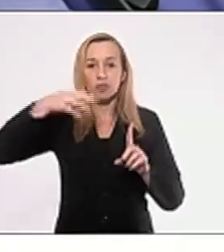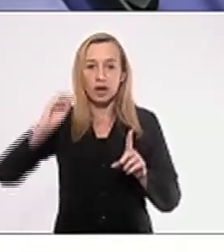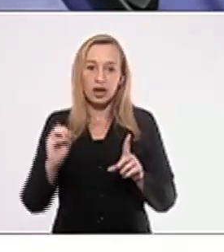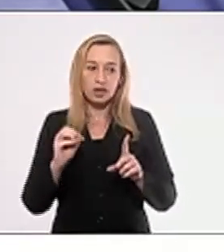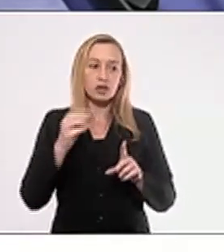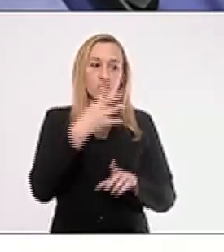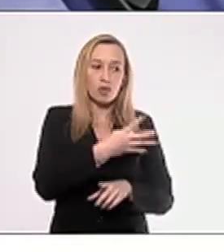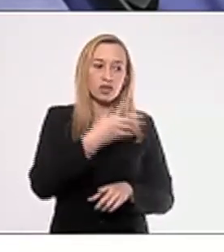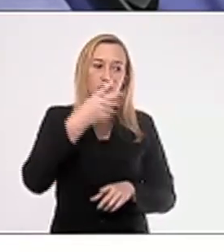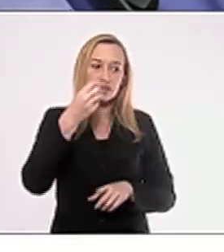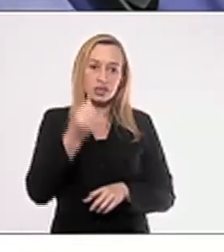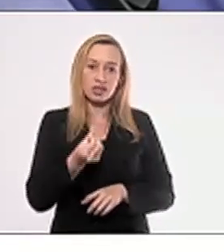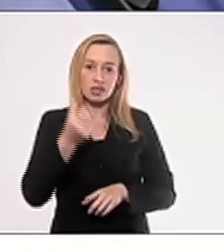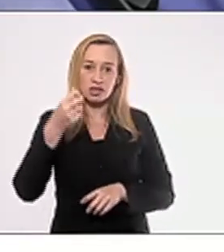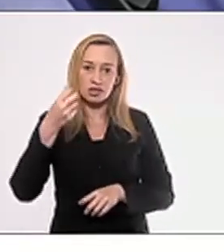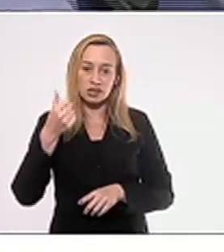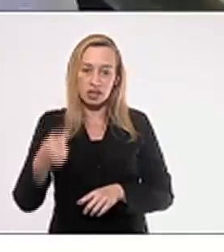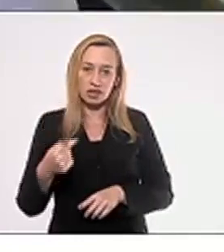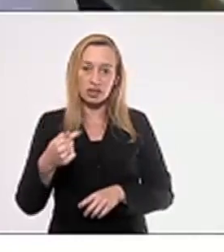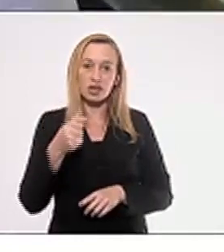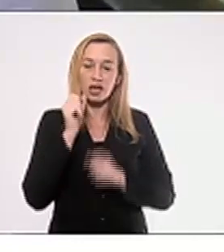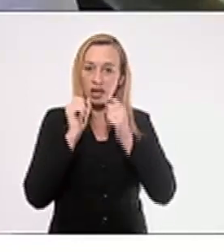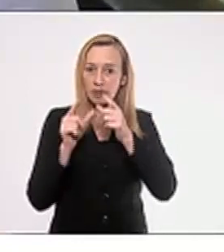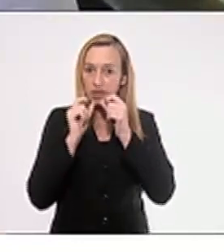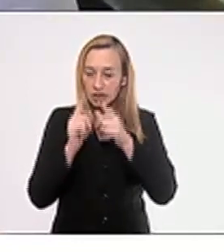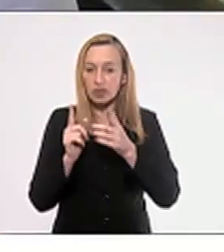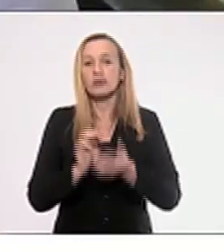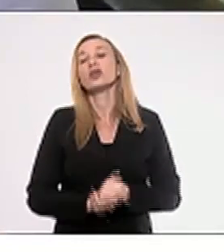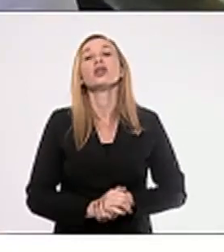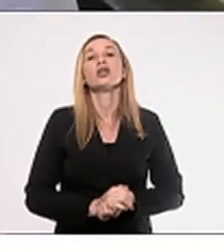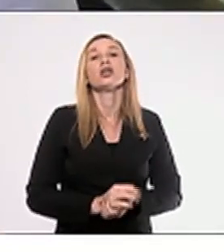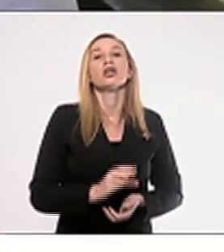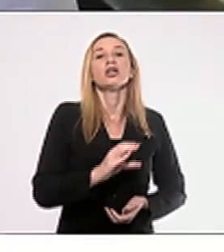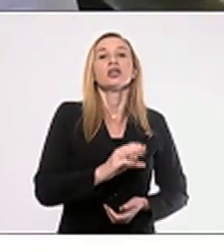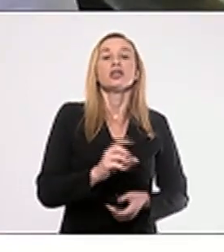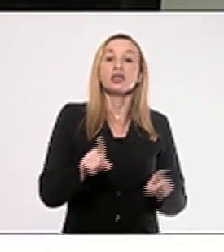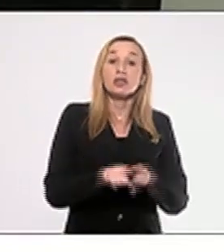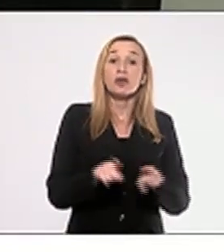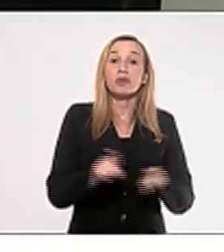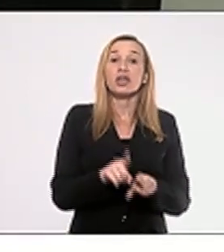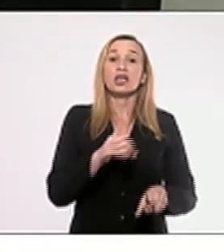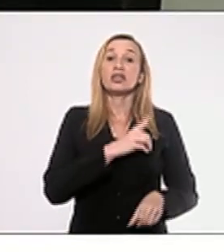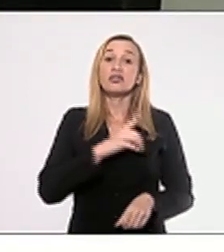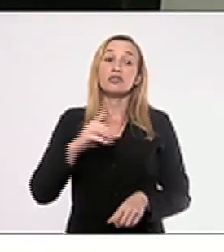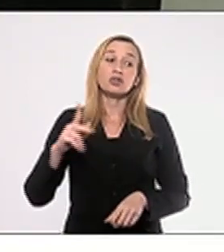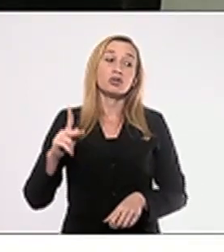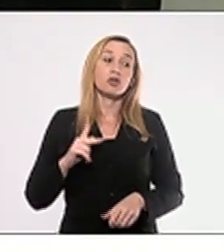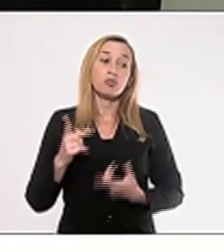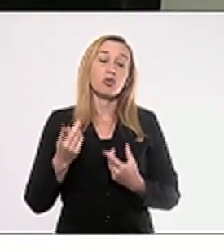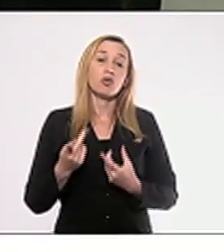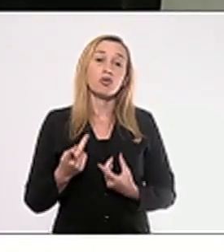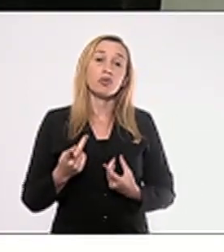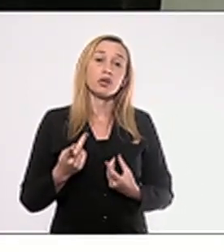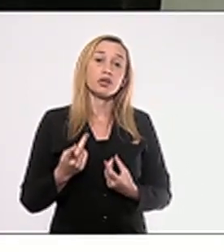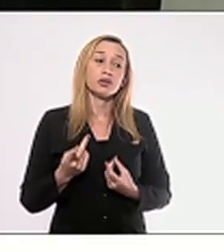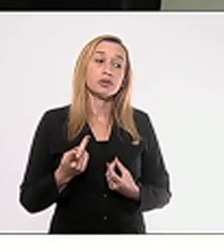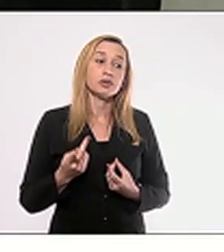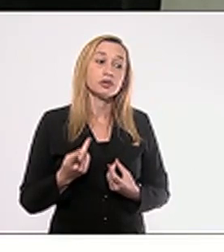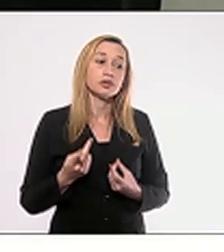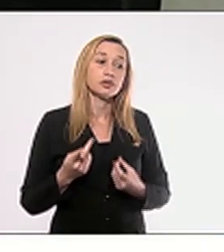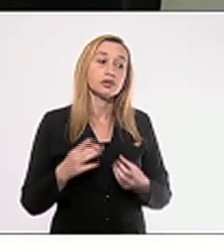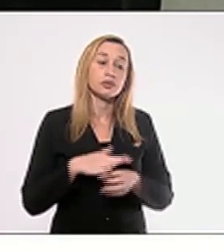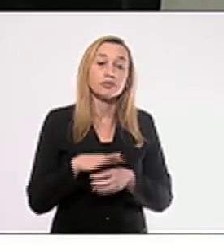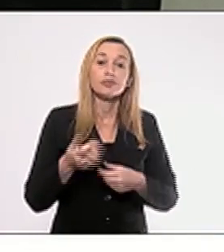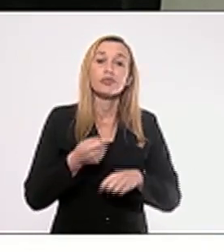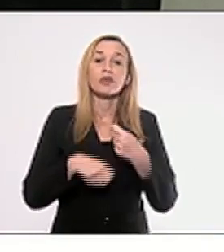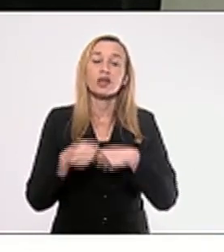estamos com 467 reclamações. E com relação à defensoria, eu também pergunto, porque eles estão em fase administrativa,